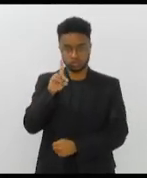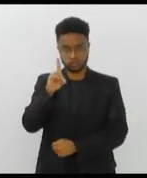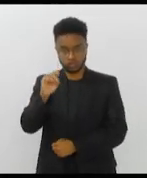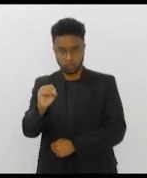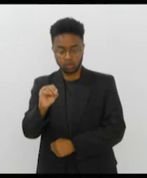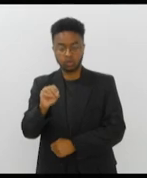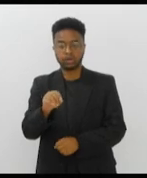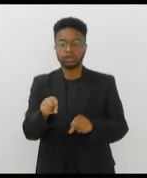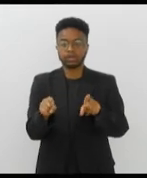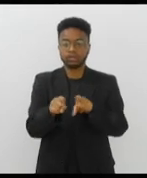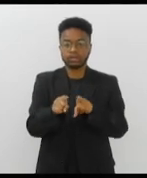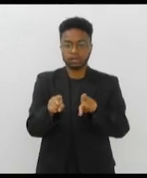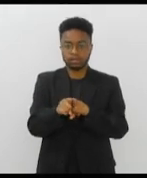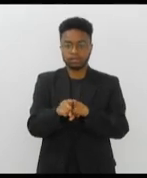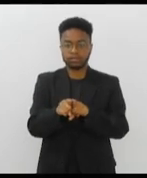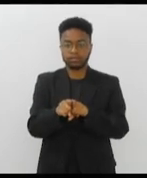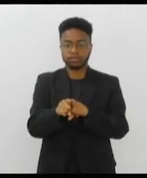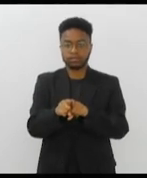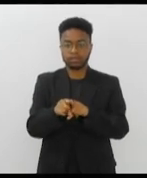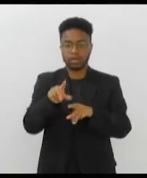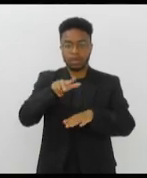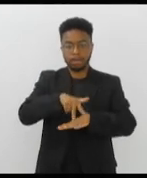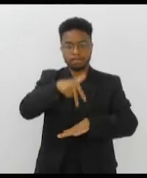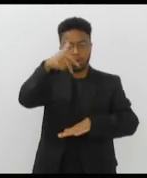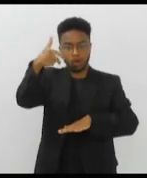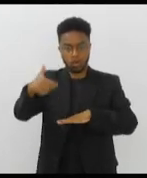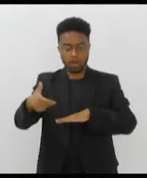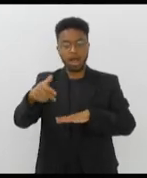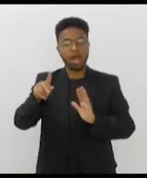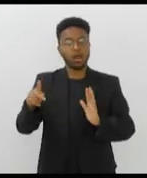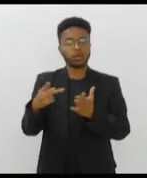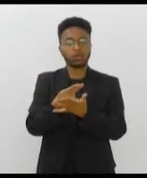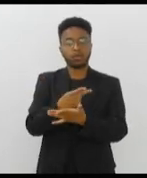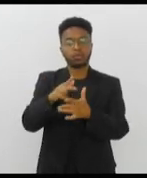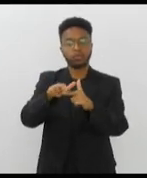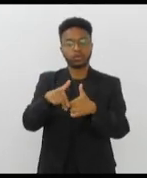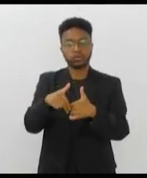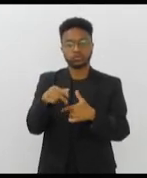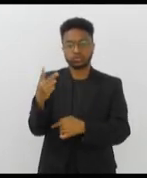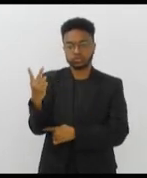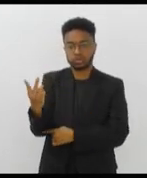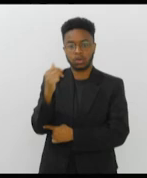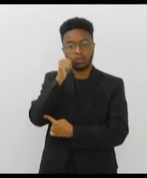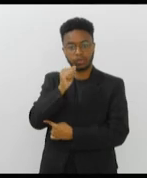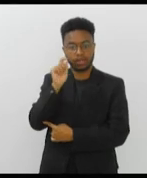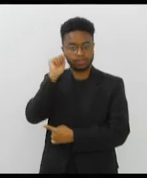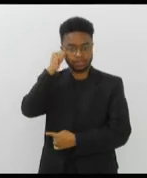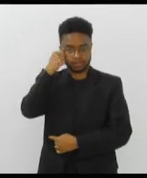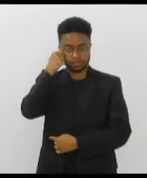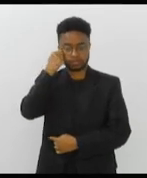quanto a de salto, se deve a duas mulheres negras.